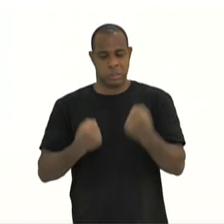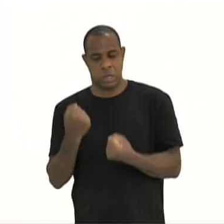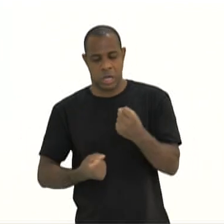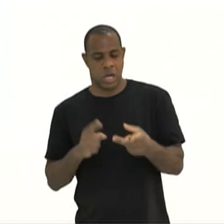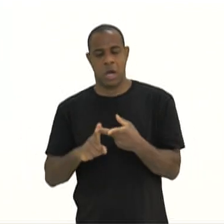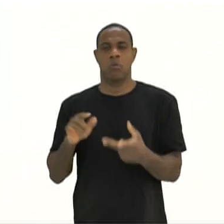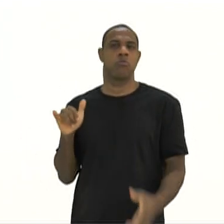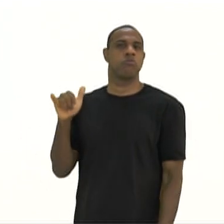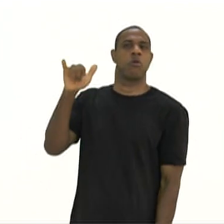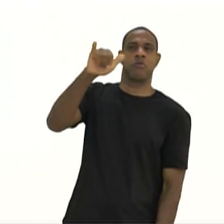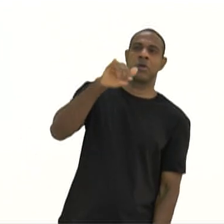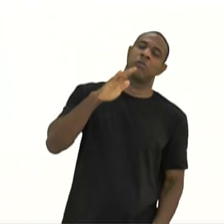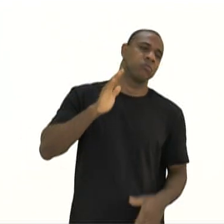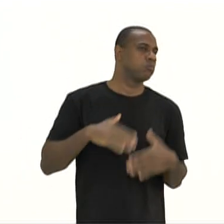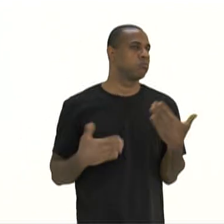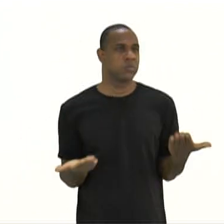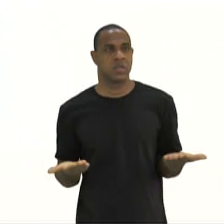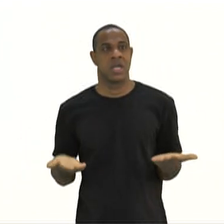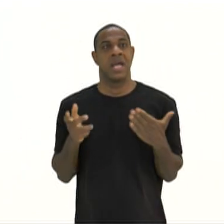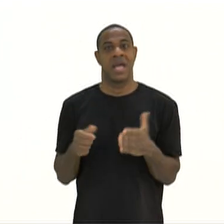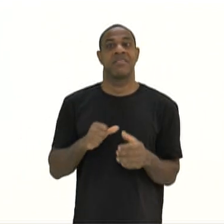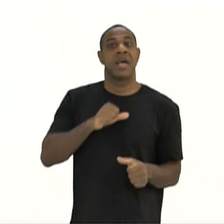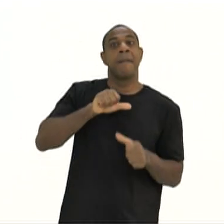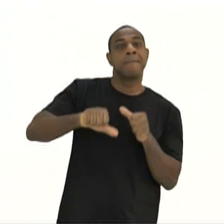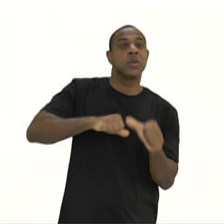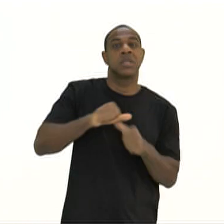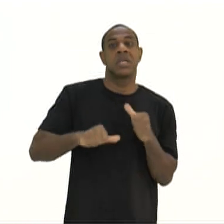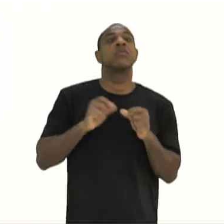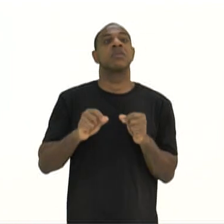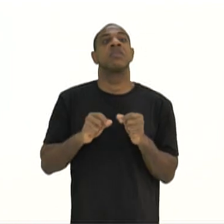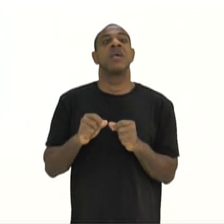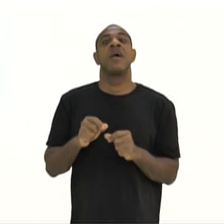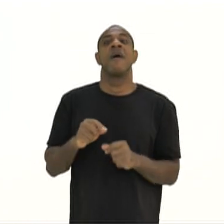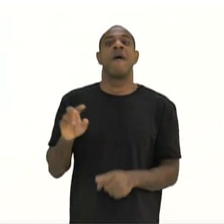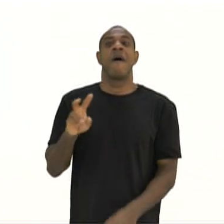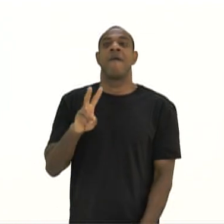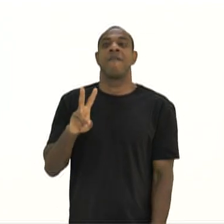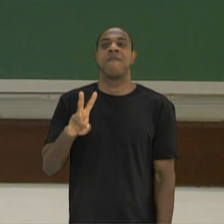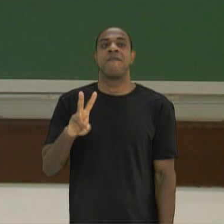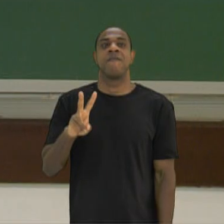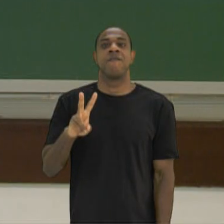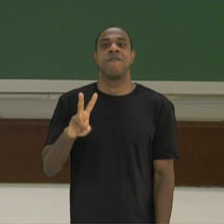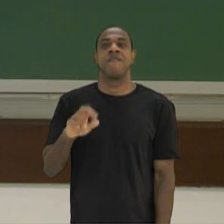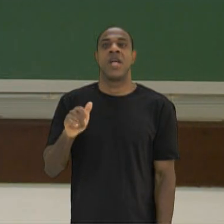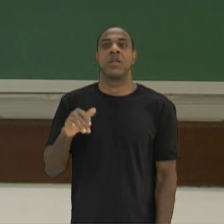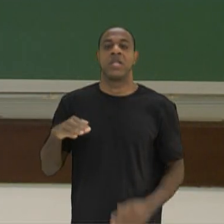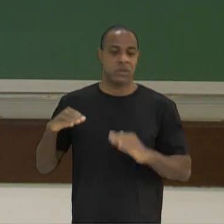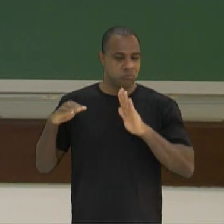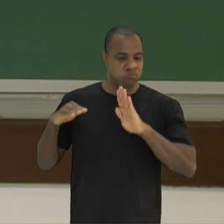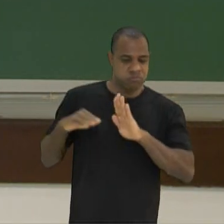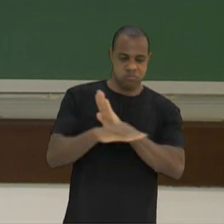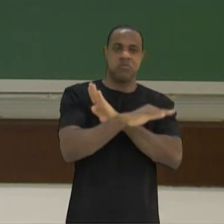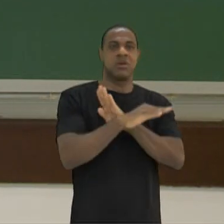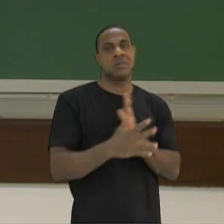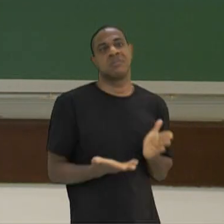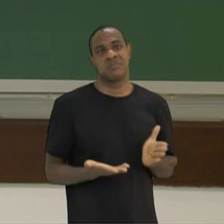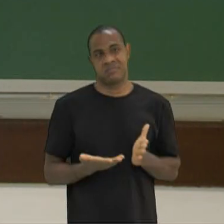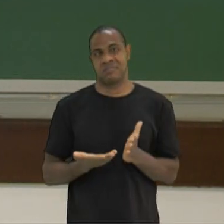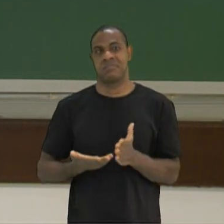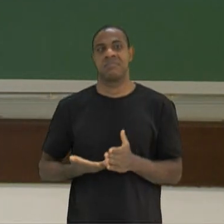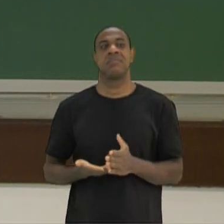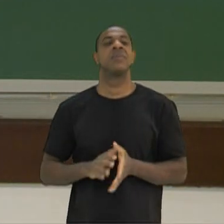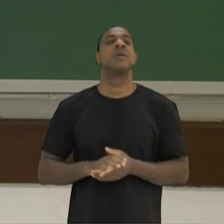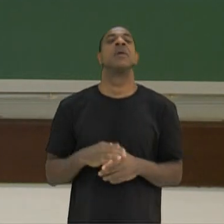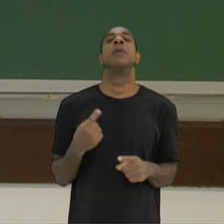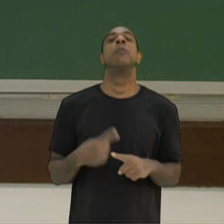um avião, tá? Então, essa alteração de velocidade ocorre graças à aceleração. Então, olha só, só para a